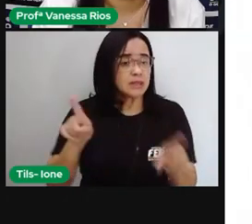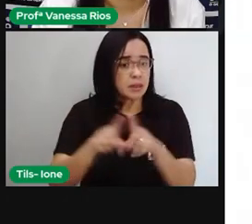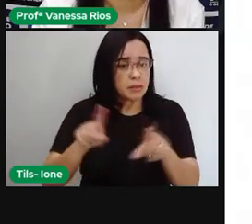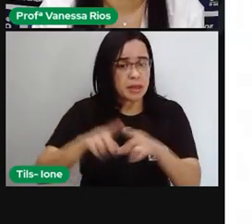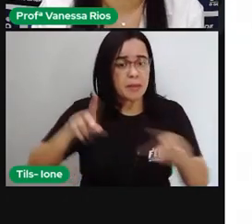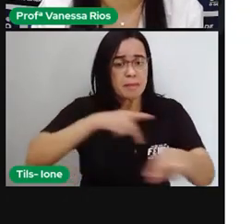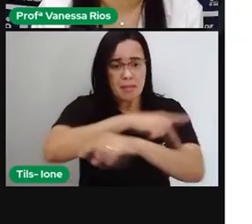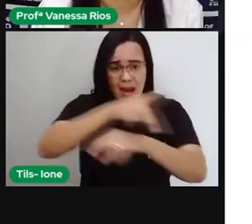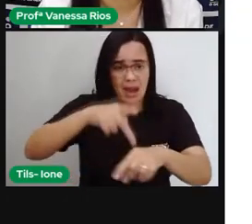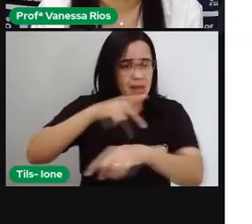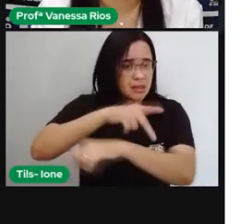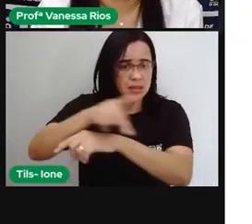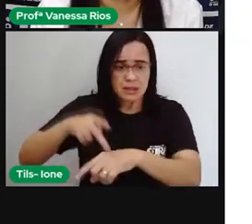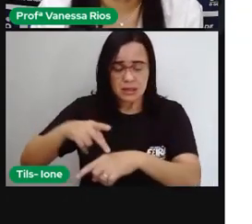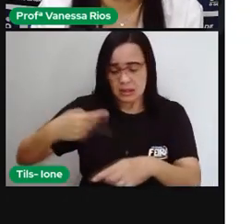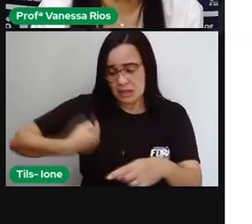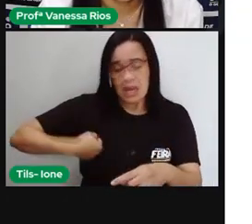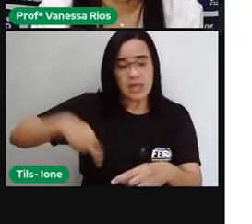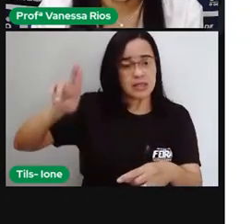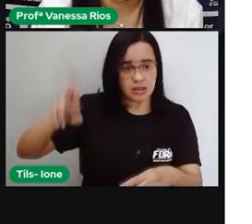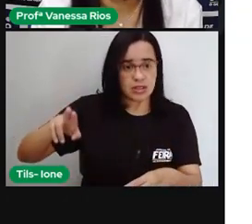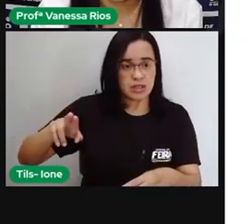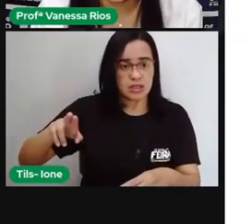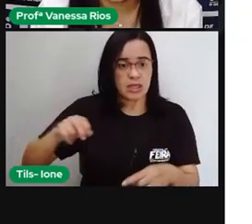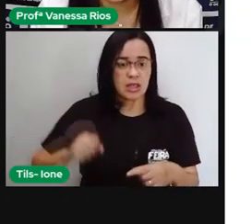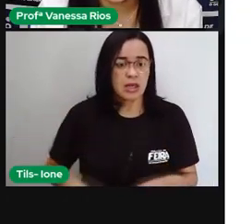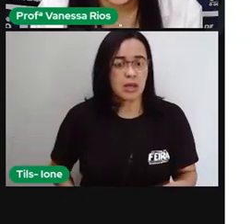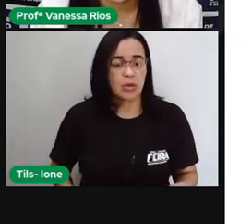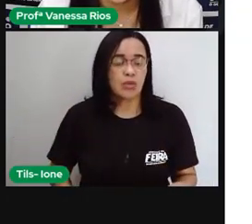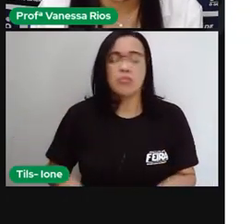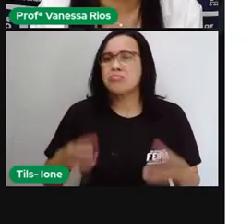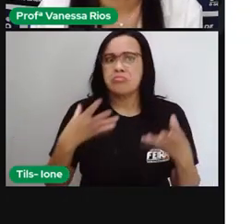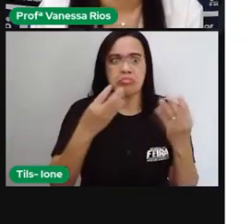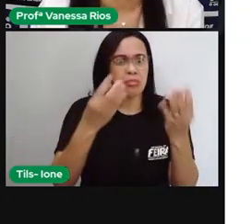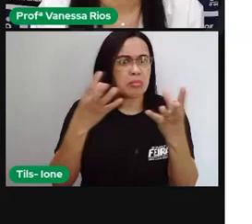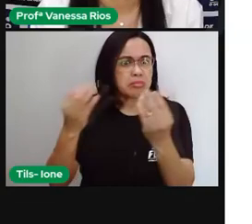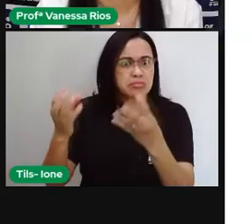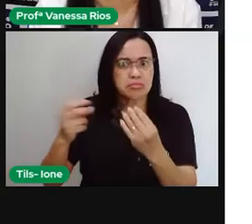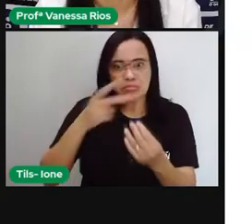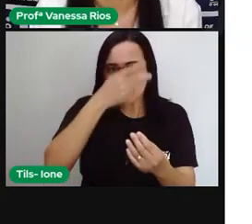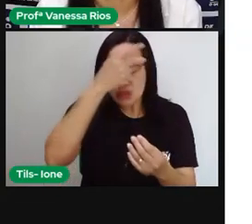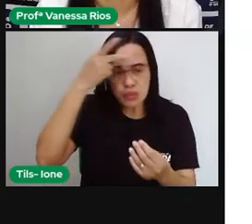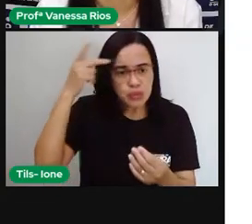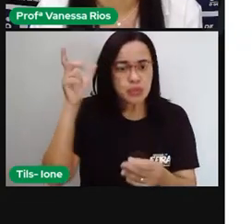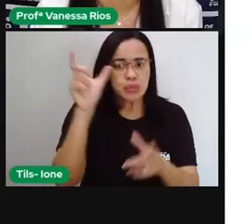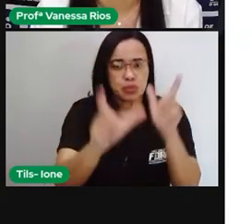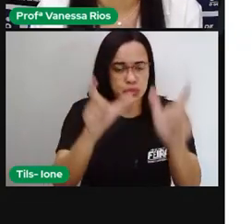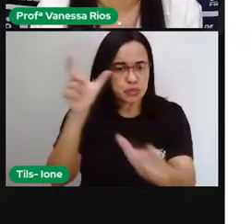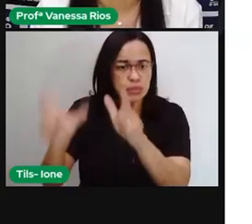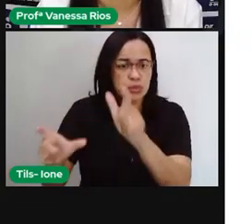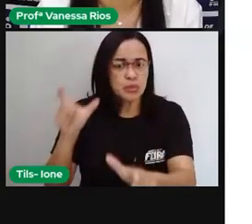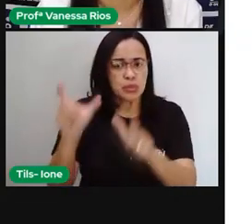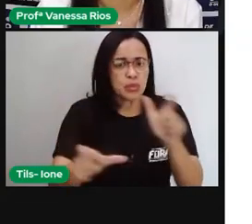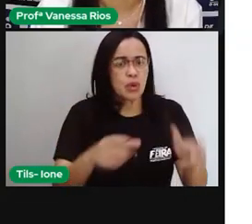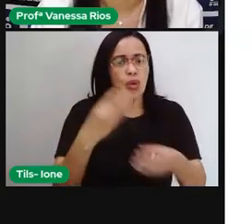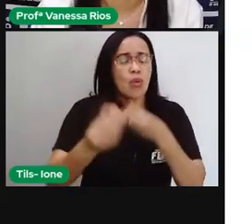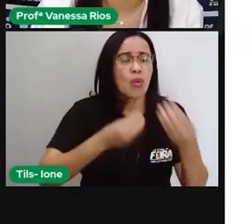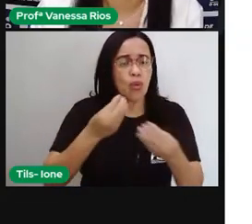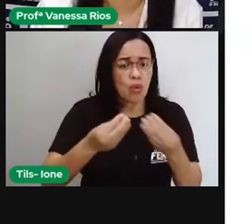peso. Então, pessoas aí, ó, no cotidiano, no dia a dia, são expostas a situações